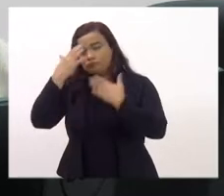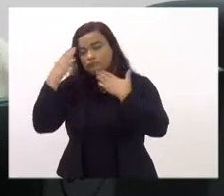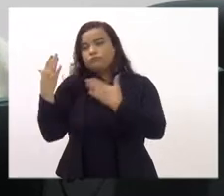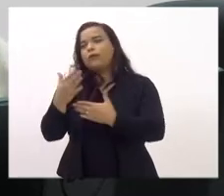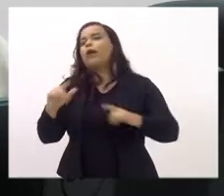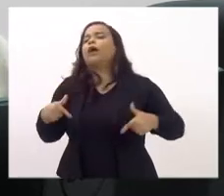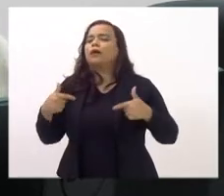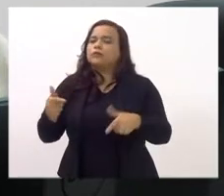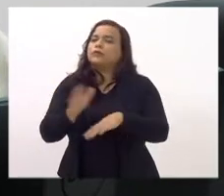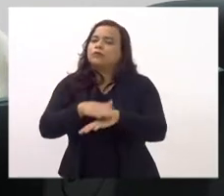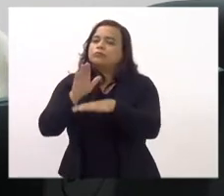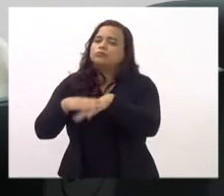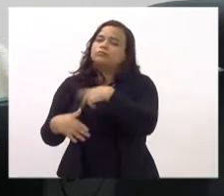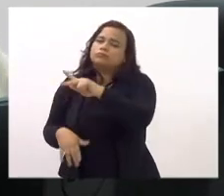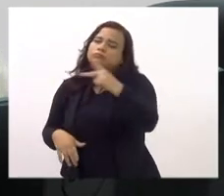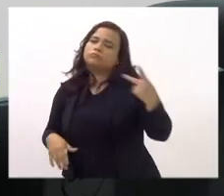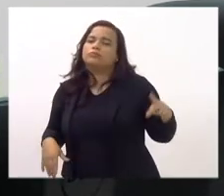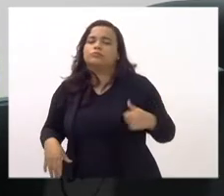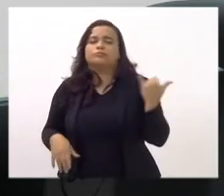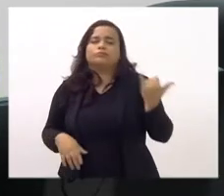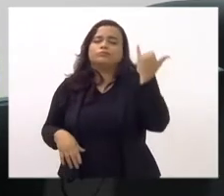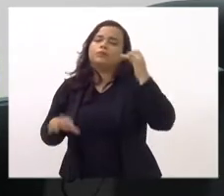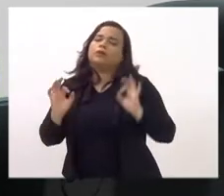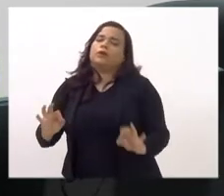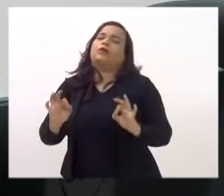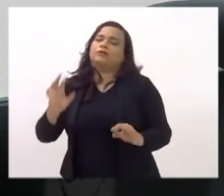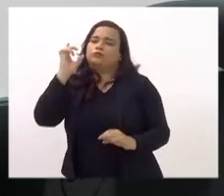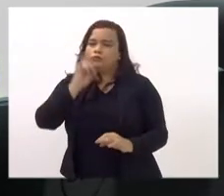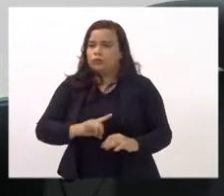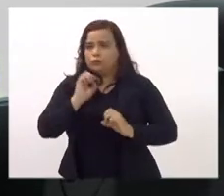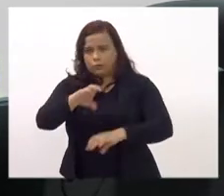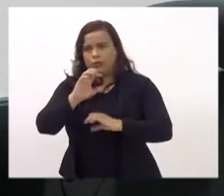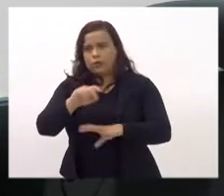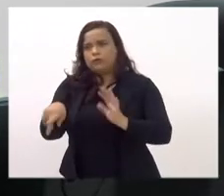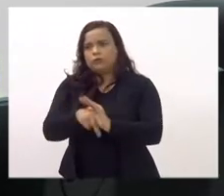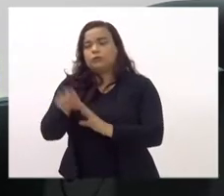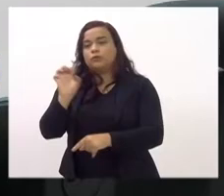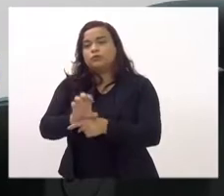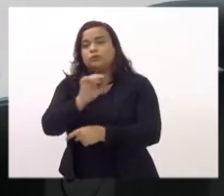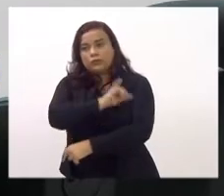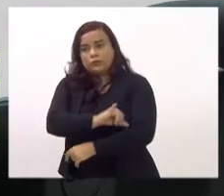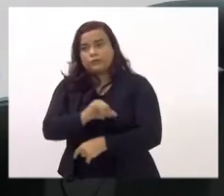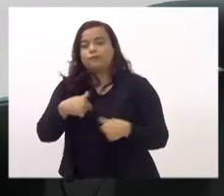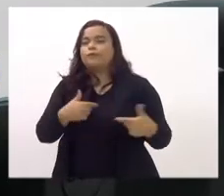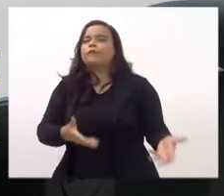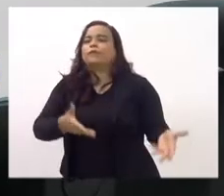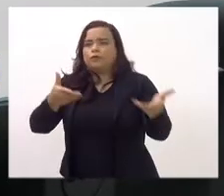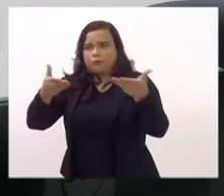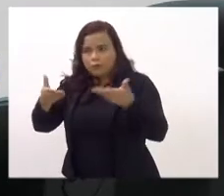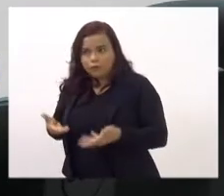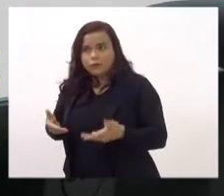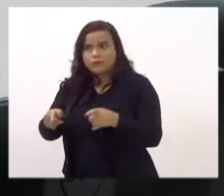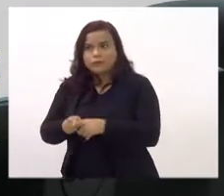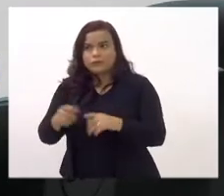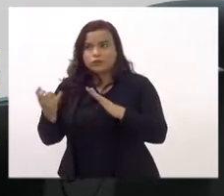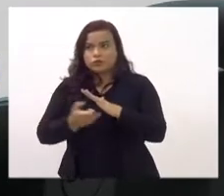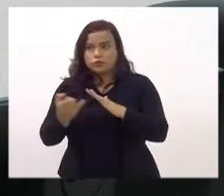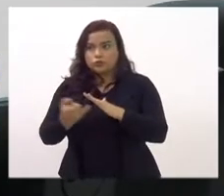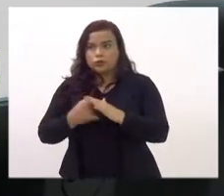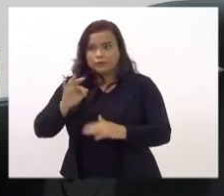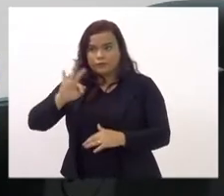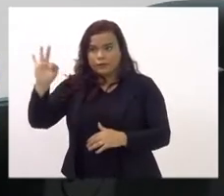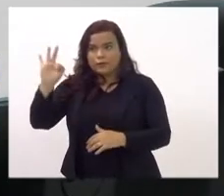ação de vocês tem sido fundamental para a garantia do direito à educação no Estado do Rio de Janeiro. Eu quero convidar os estudantes do Instituto Federal que estão